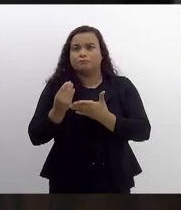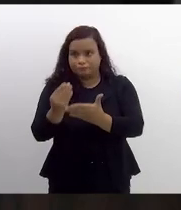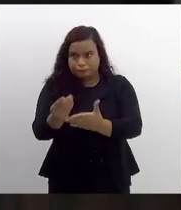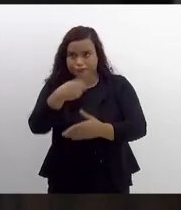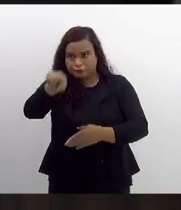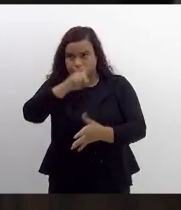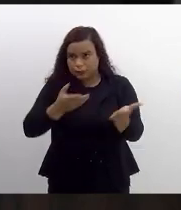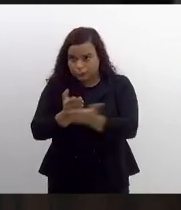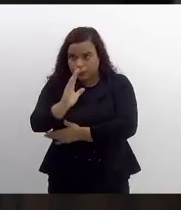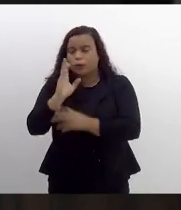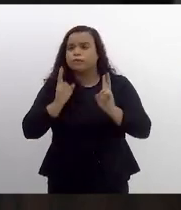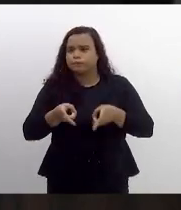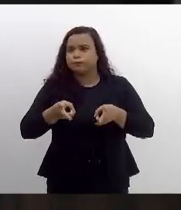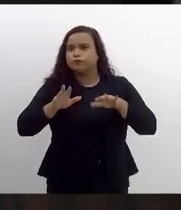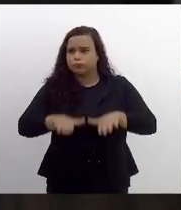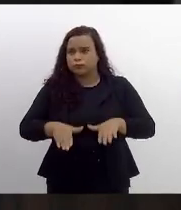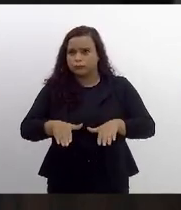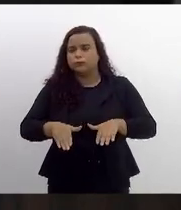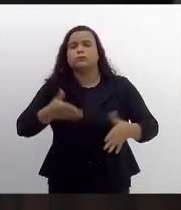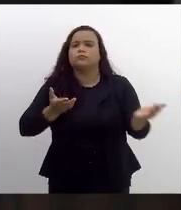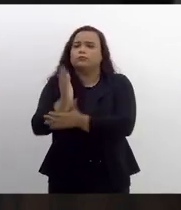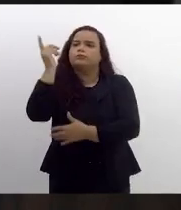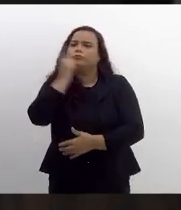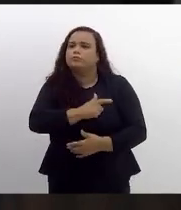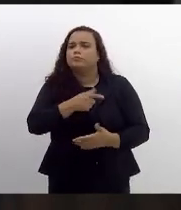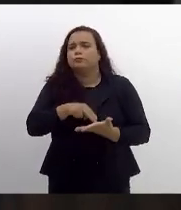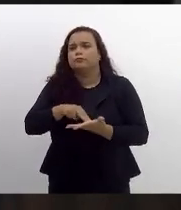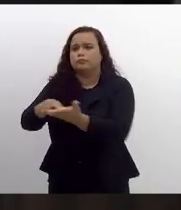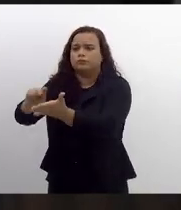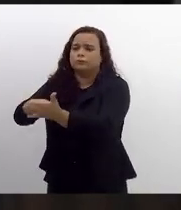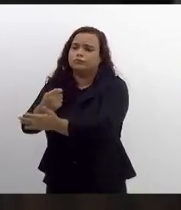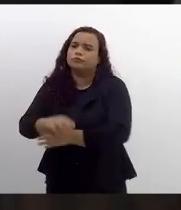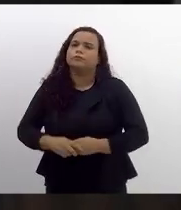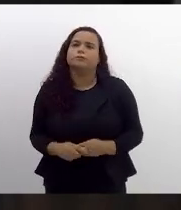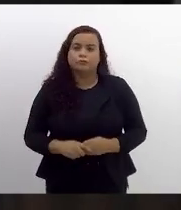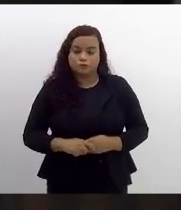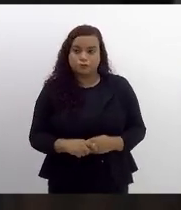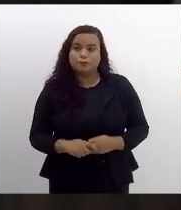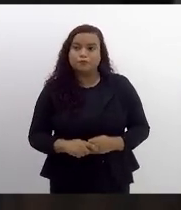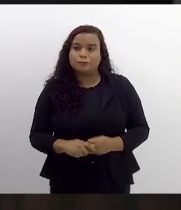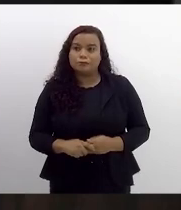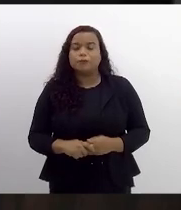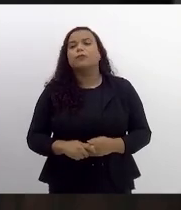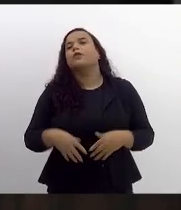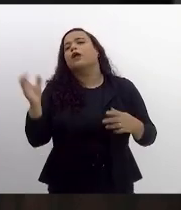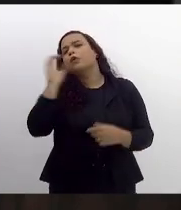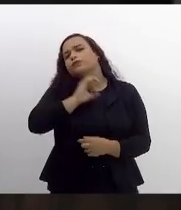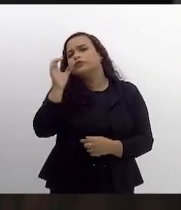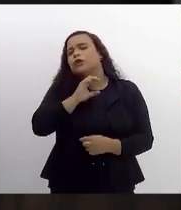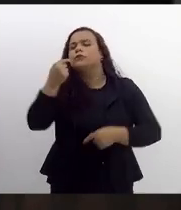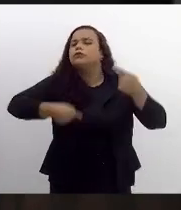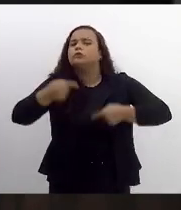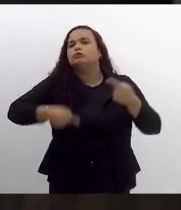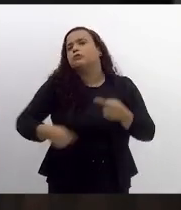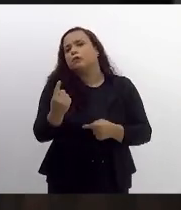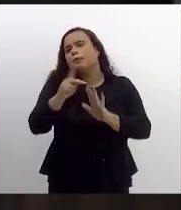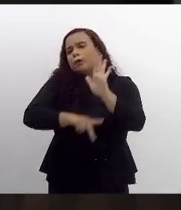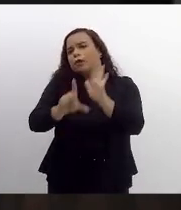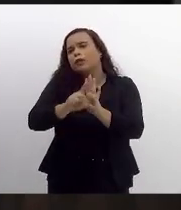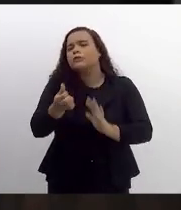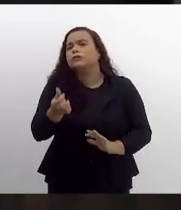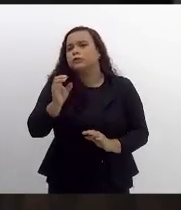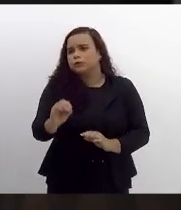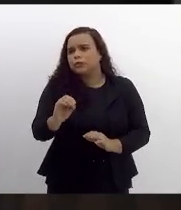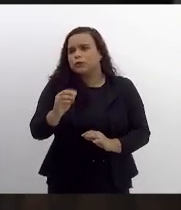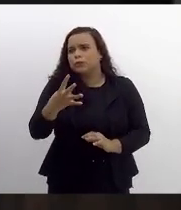férias eu de que aprovam permaneçam Como estão aprovado vai autógrafos e em regime de urgência em discussão única projeto de